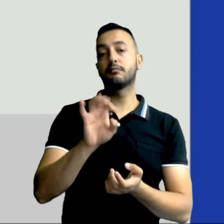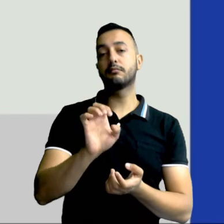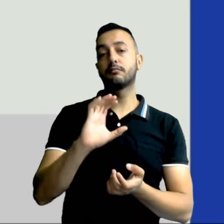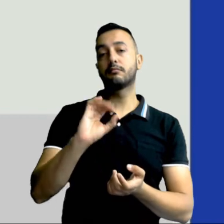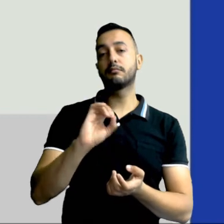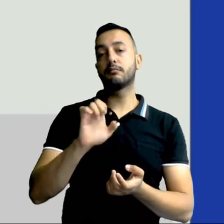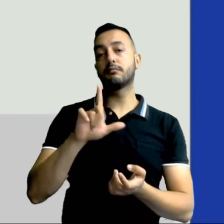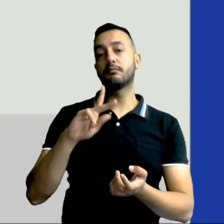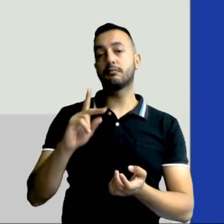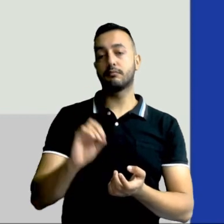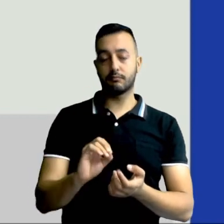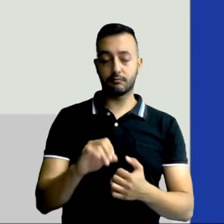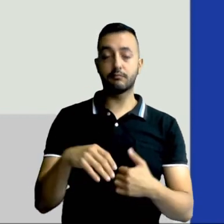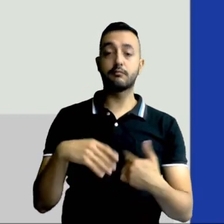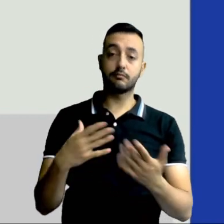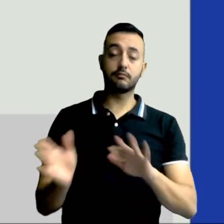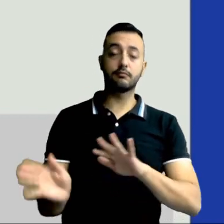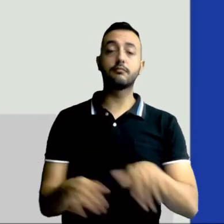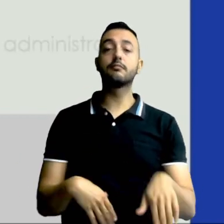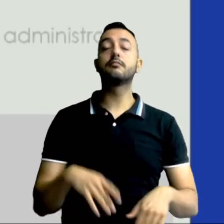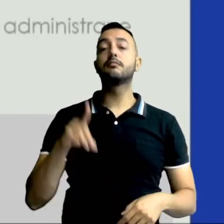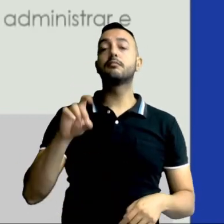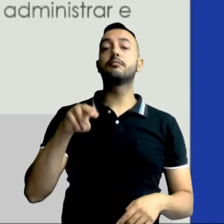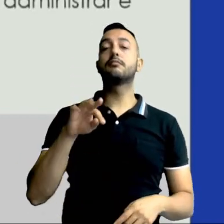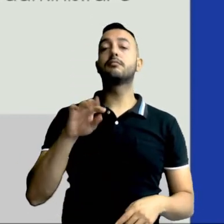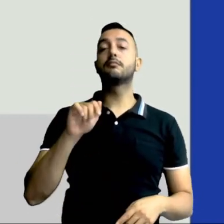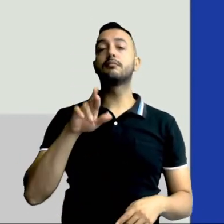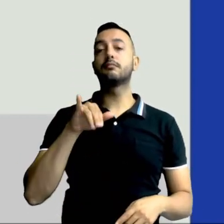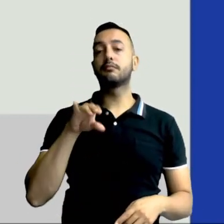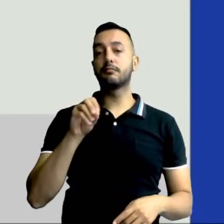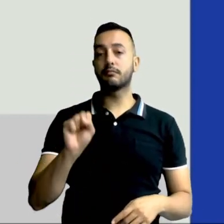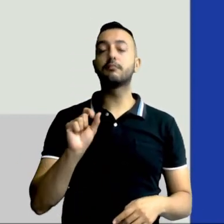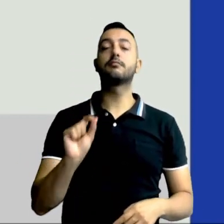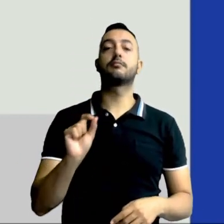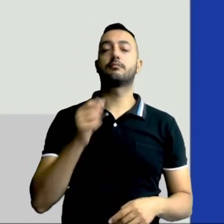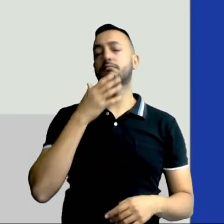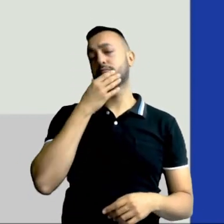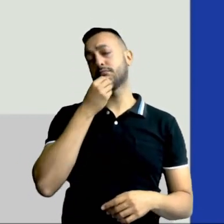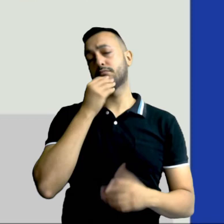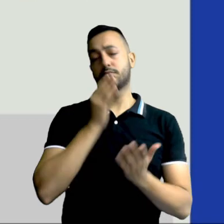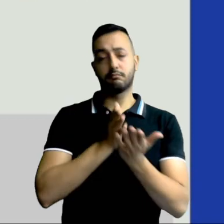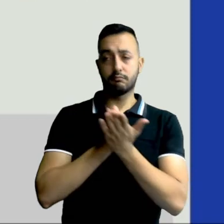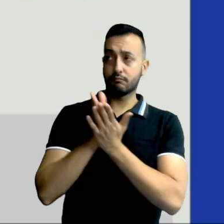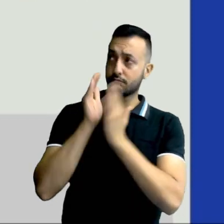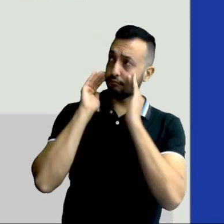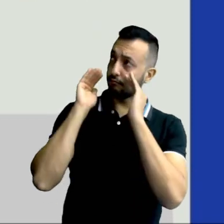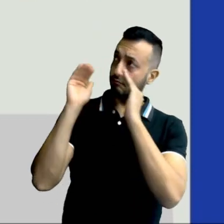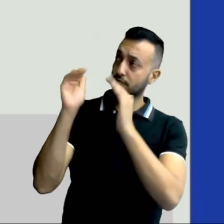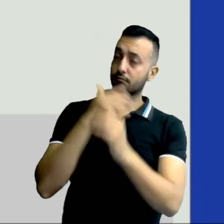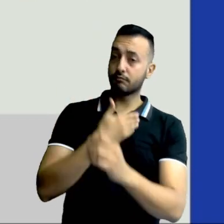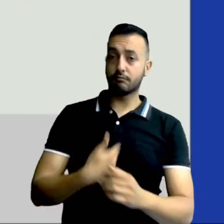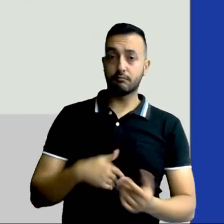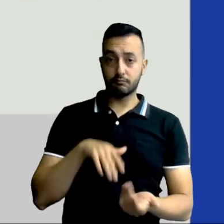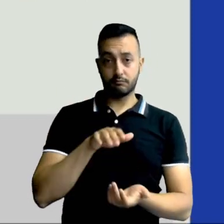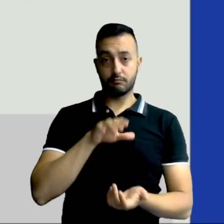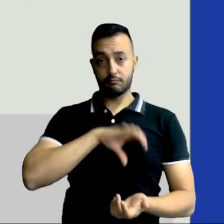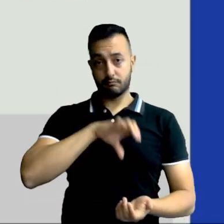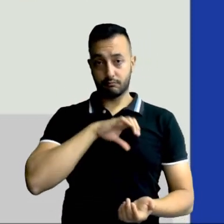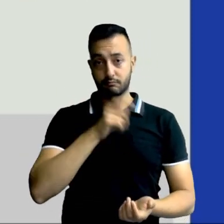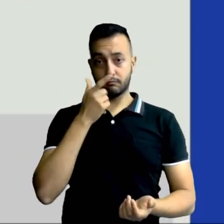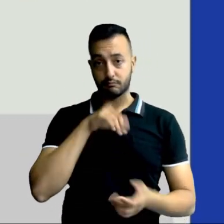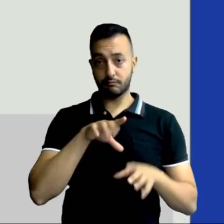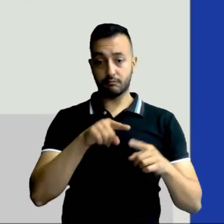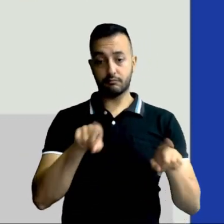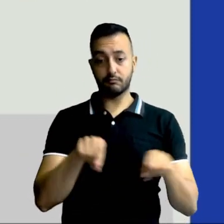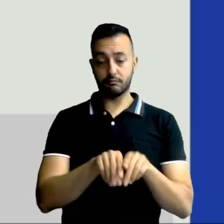tá então o que eram os donatários homens Leais ao rei de Portugal que ganharam lotes de terra